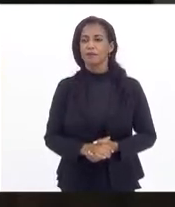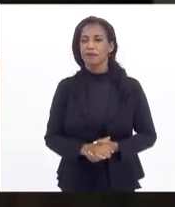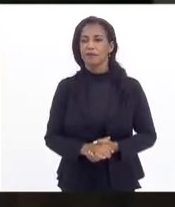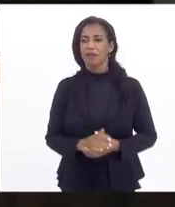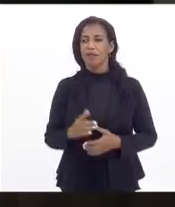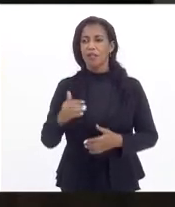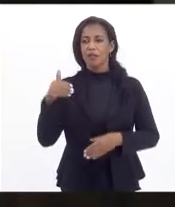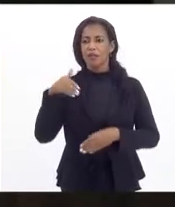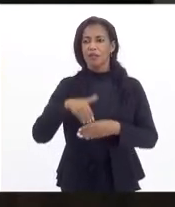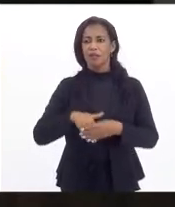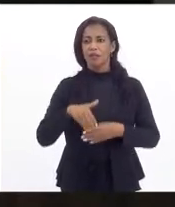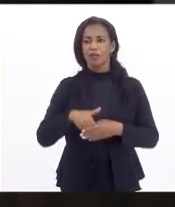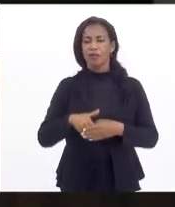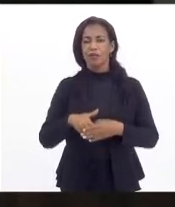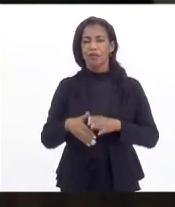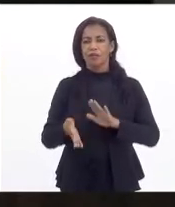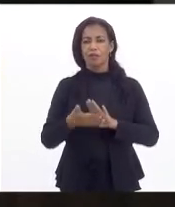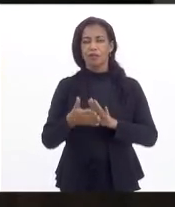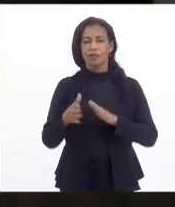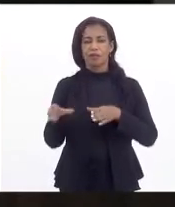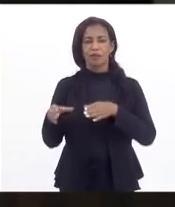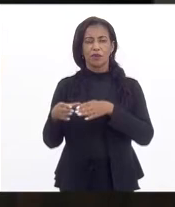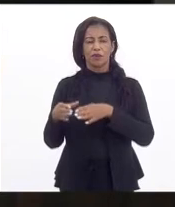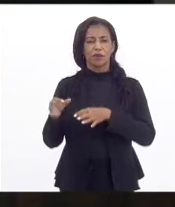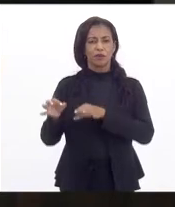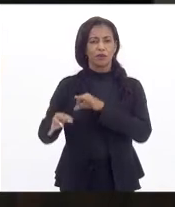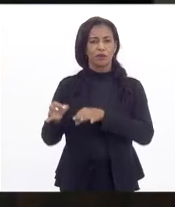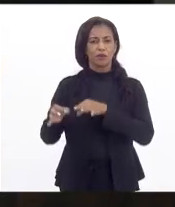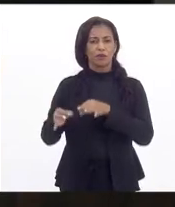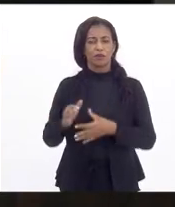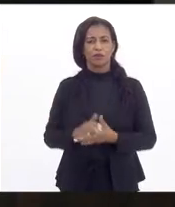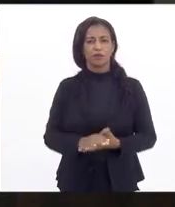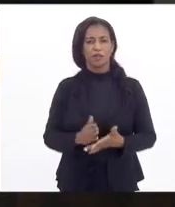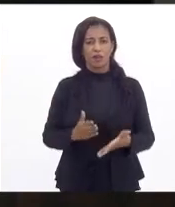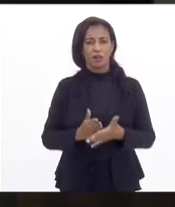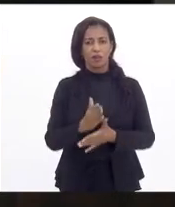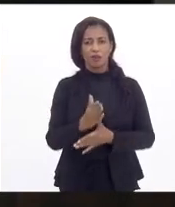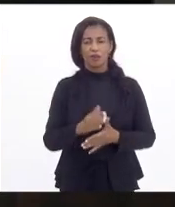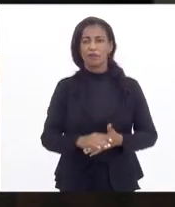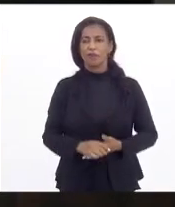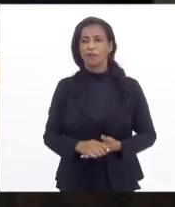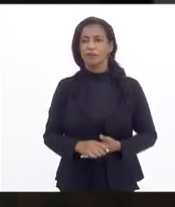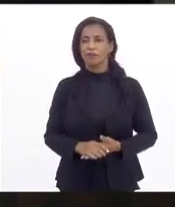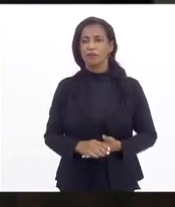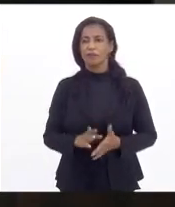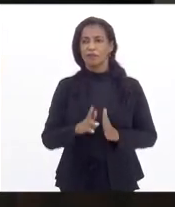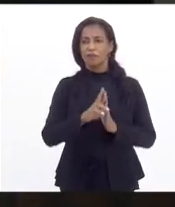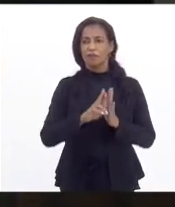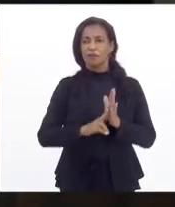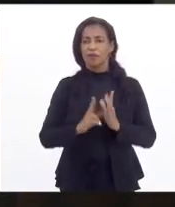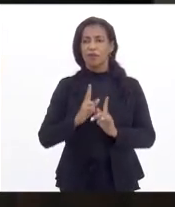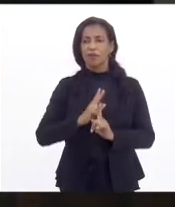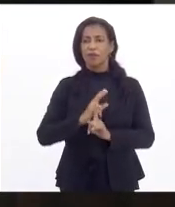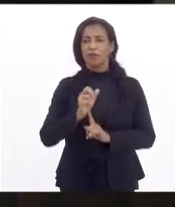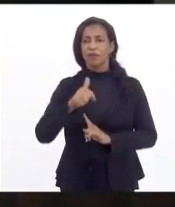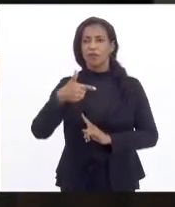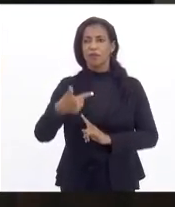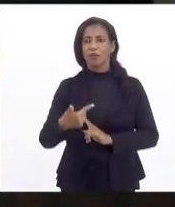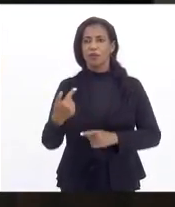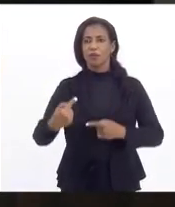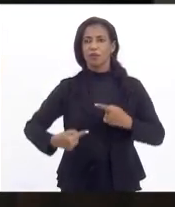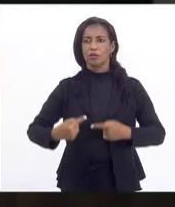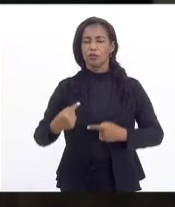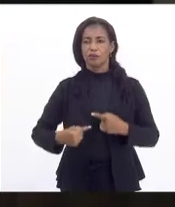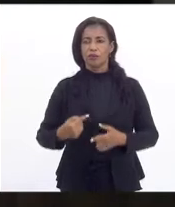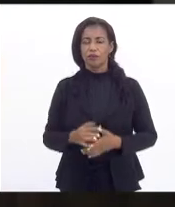em votação, parecer da Comissão de Constituição e Justiça. Senhores que aprovam, permaneçam como estão, aprovado. Vai a redação do vencido para a segunda discussão.